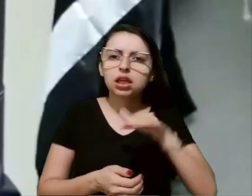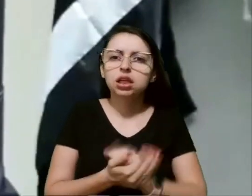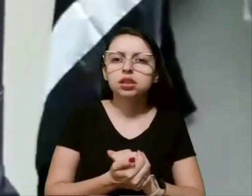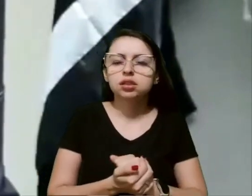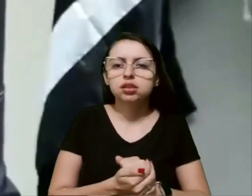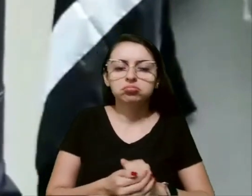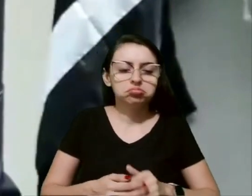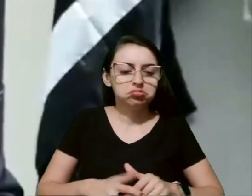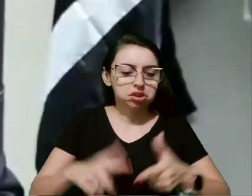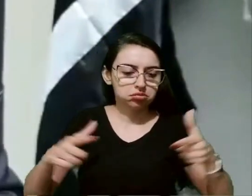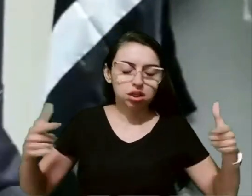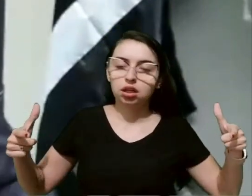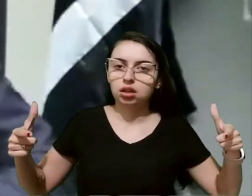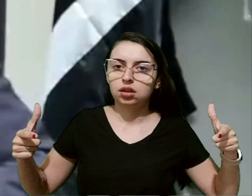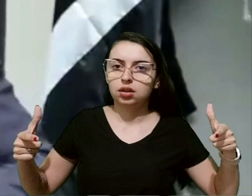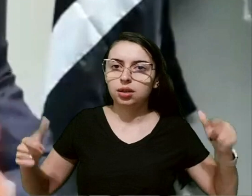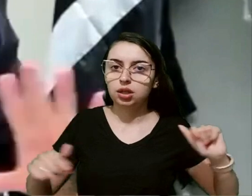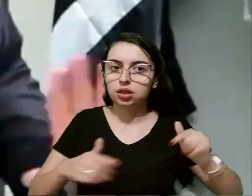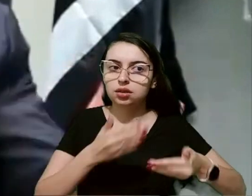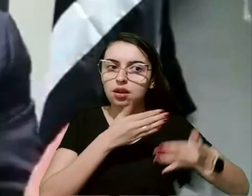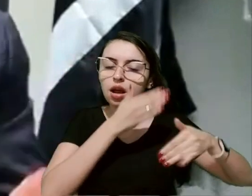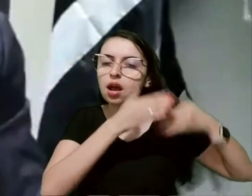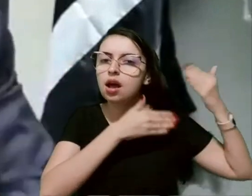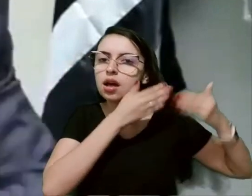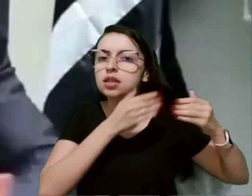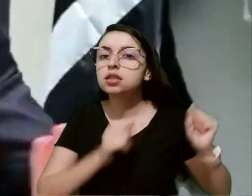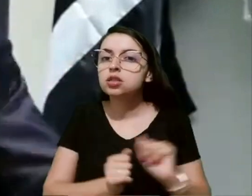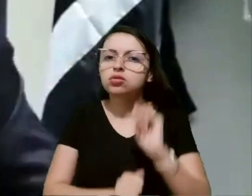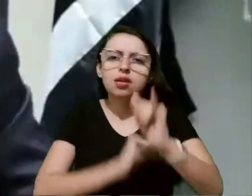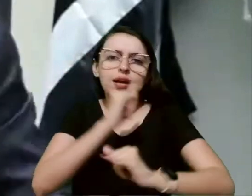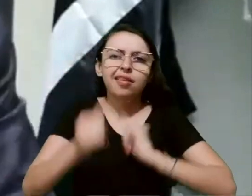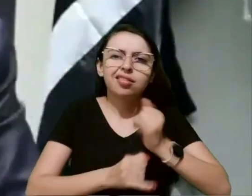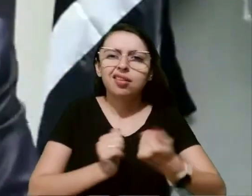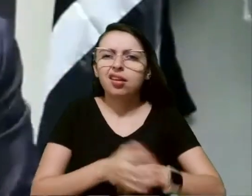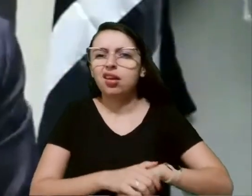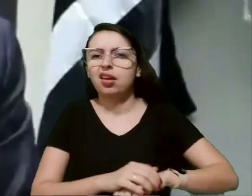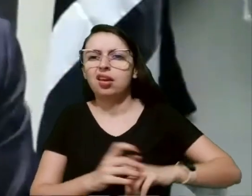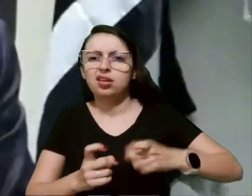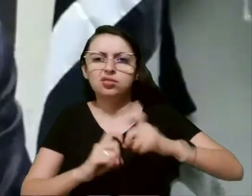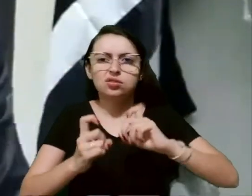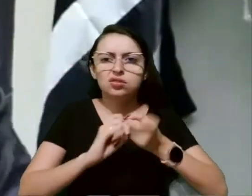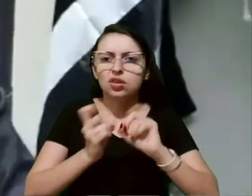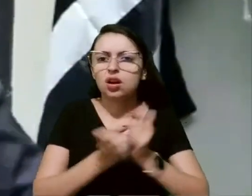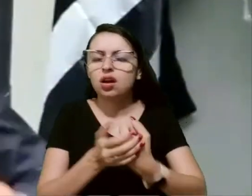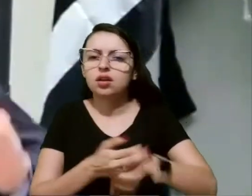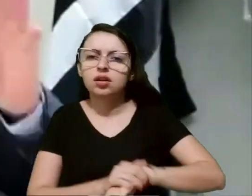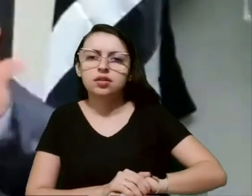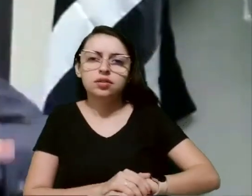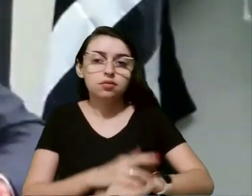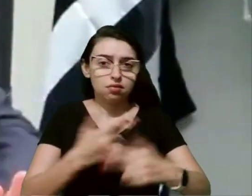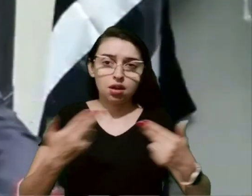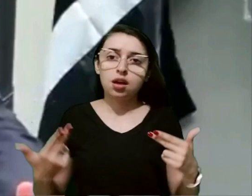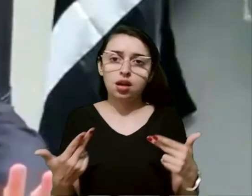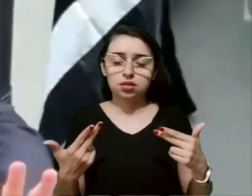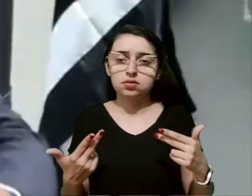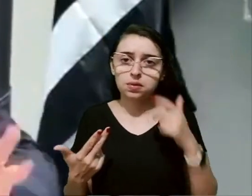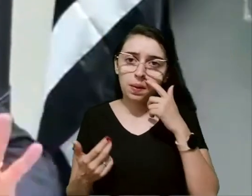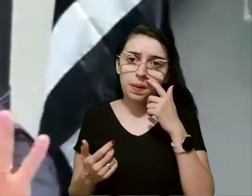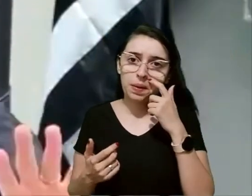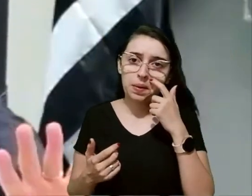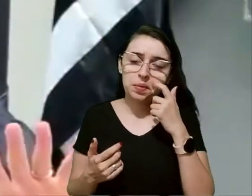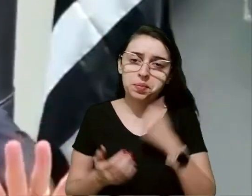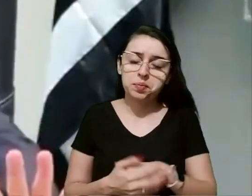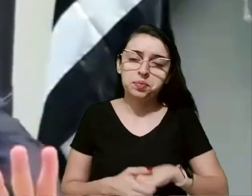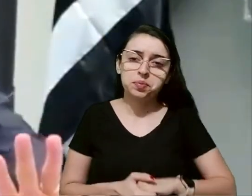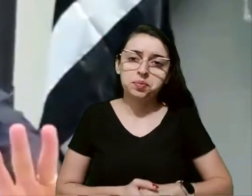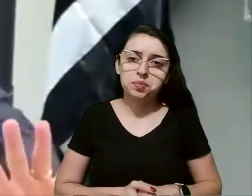começa a generalizar. E por trás de todas as ferramentas, todas as legal techs, todos os robôs, do GPT-4, quando ele é aplicado com engenharia